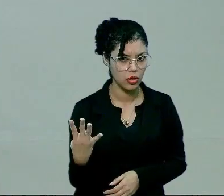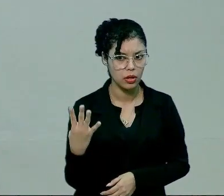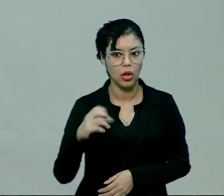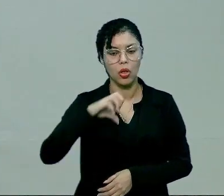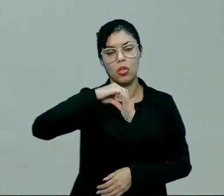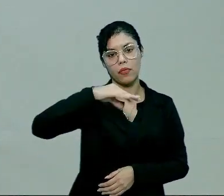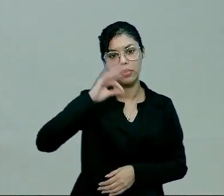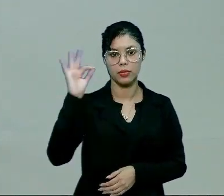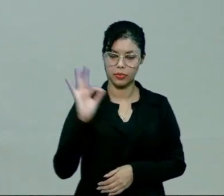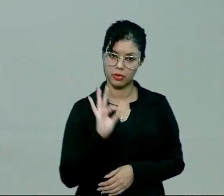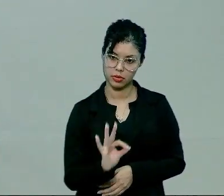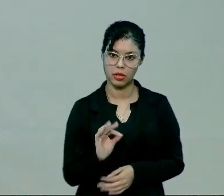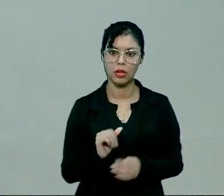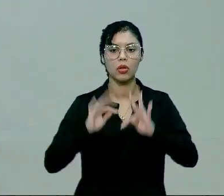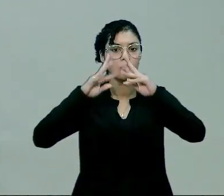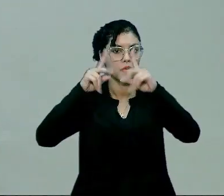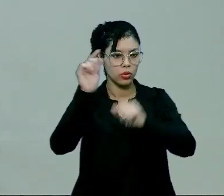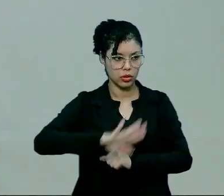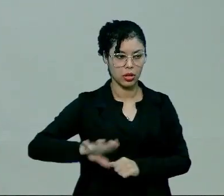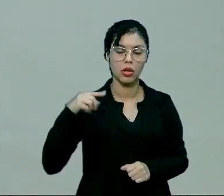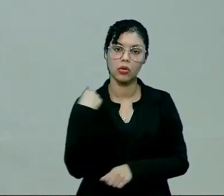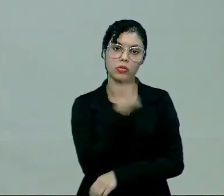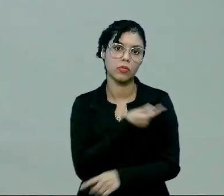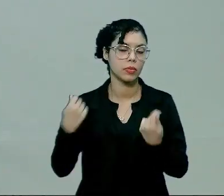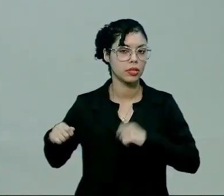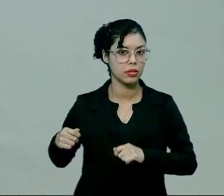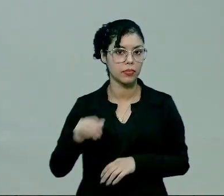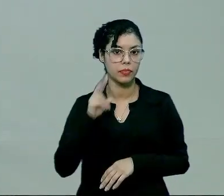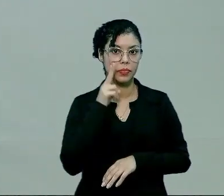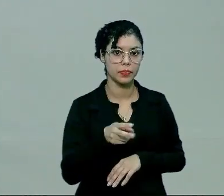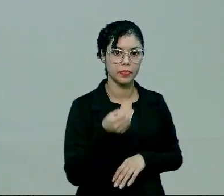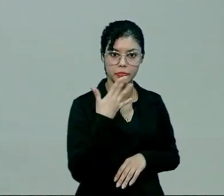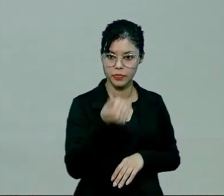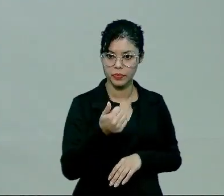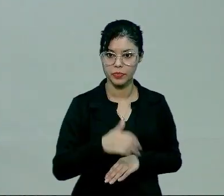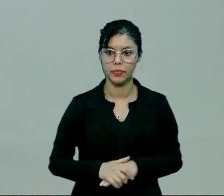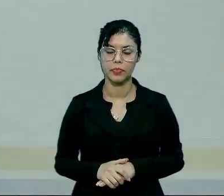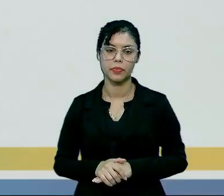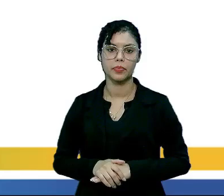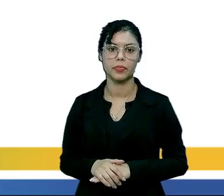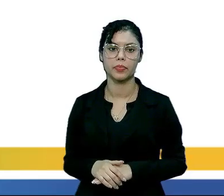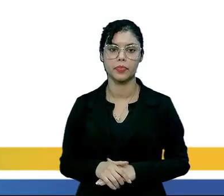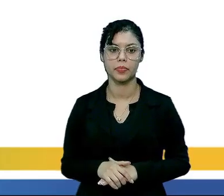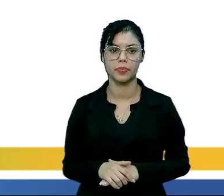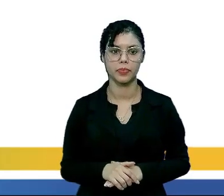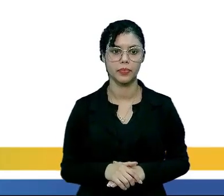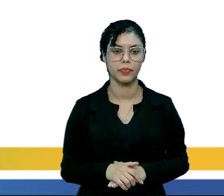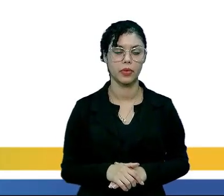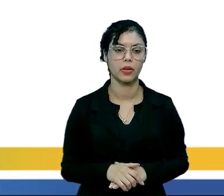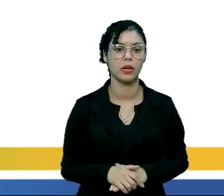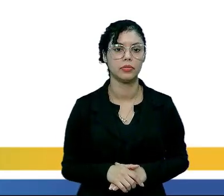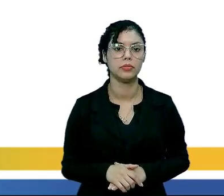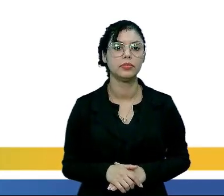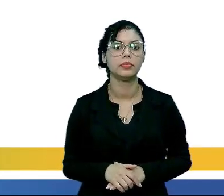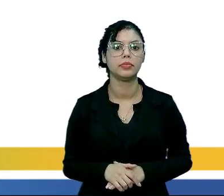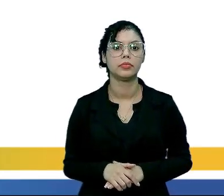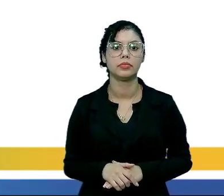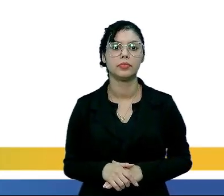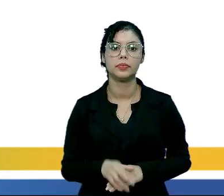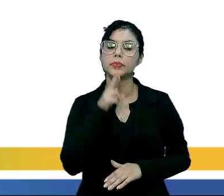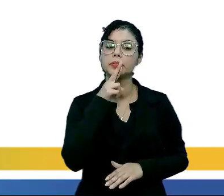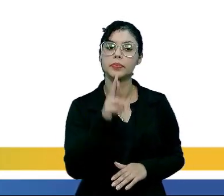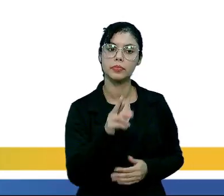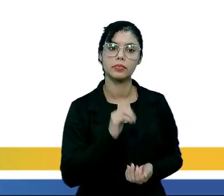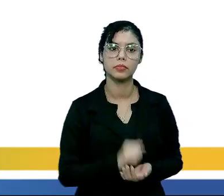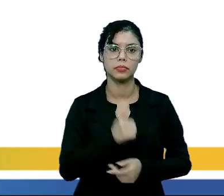é 90% do total que nós estamos precisando. Beleza? Vamos lá na tela, olha só. Então o primeiro passo é o